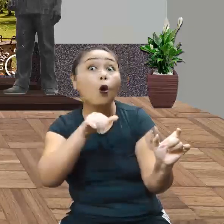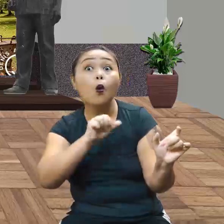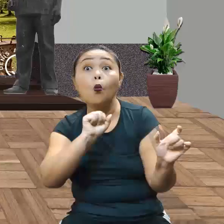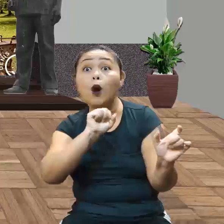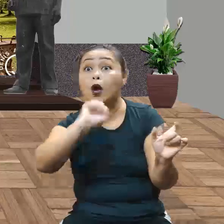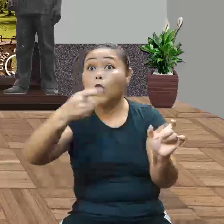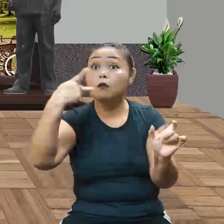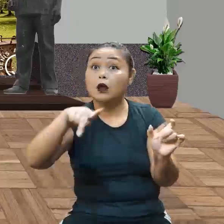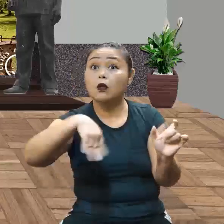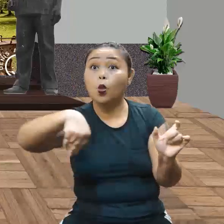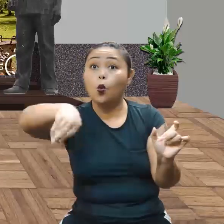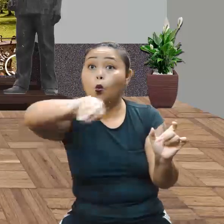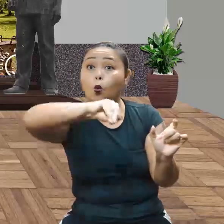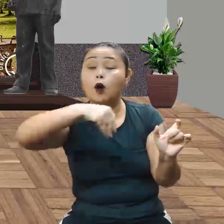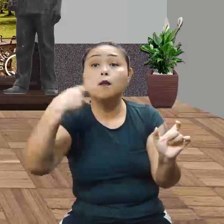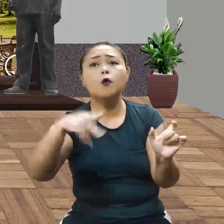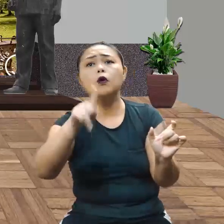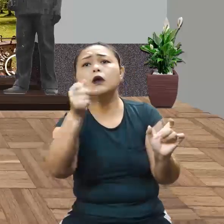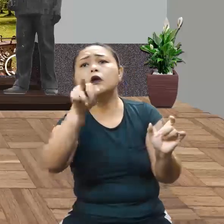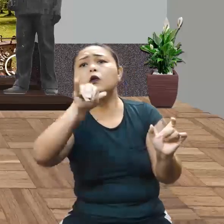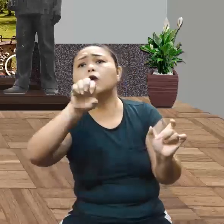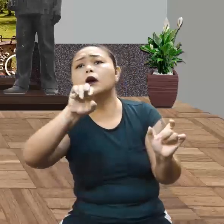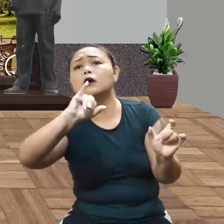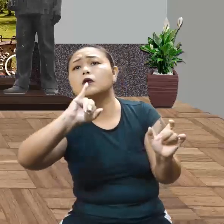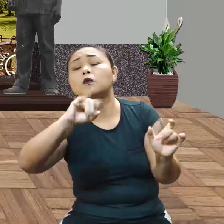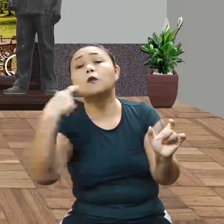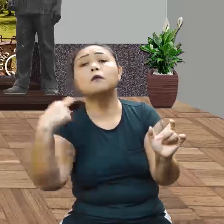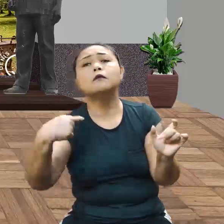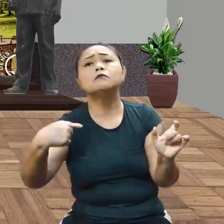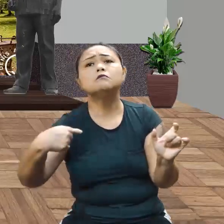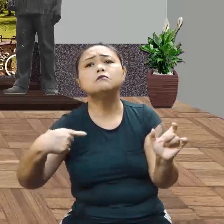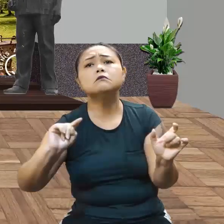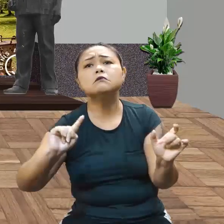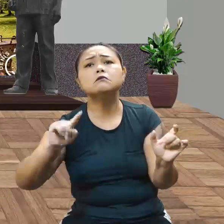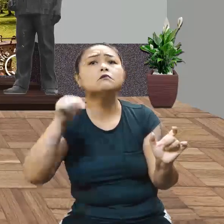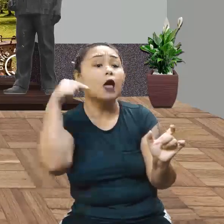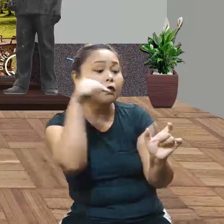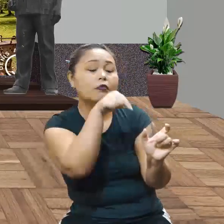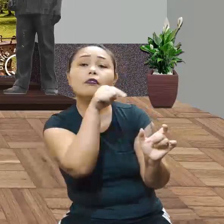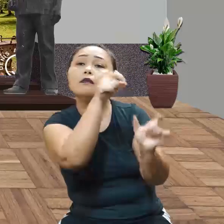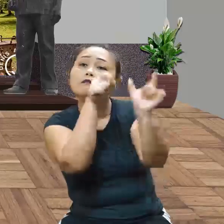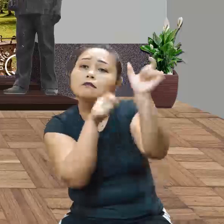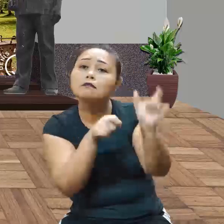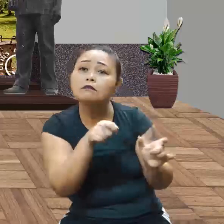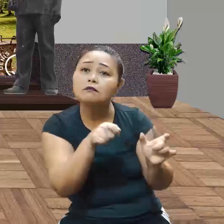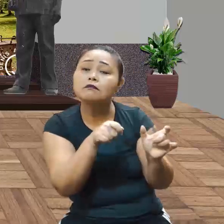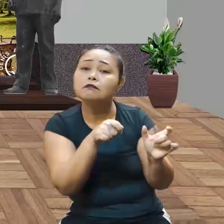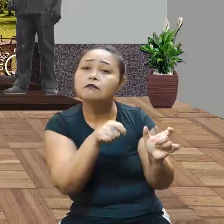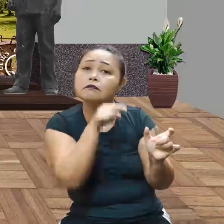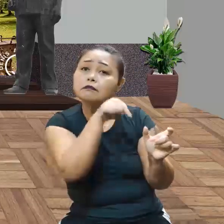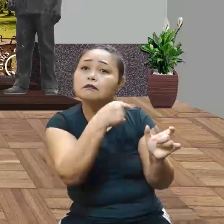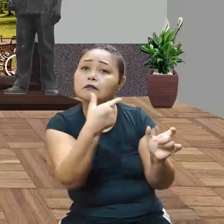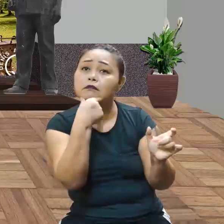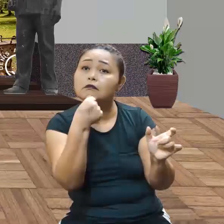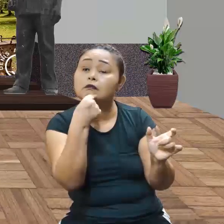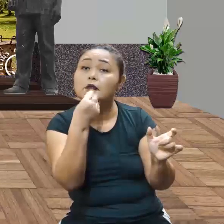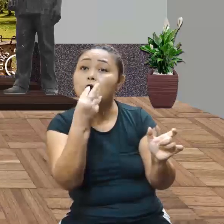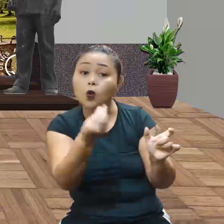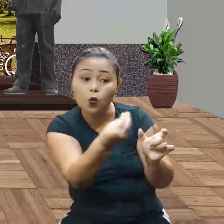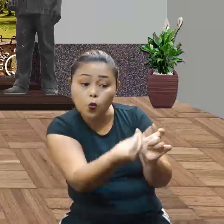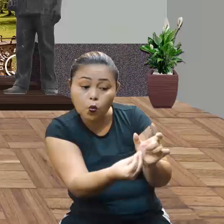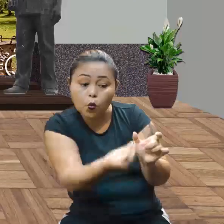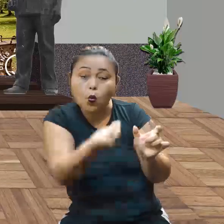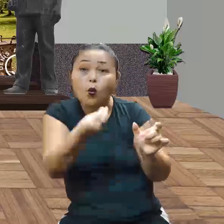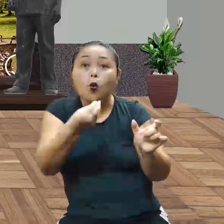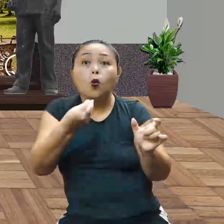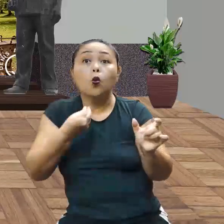nossa terra. Por que um herói? Porque é dele que sai o nome do